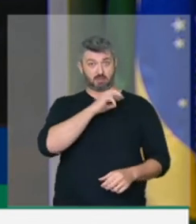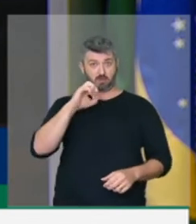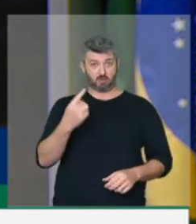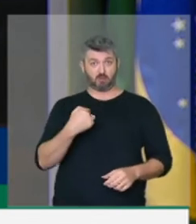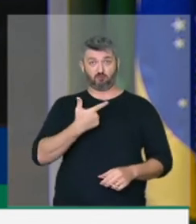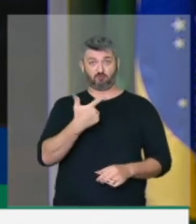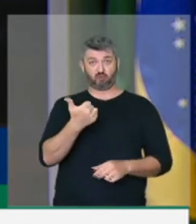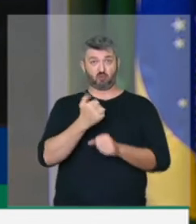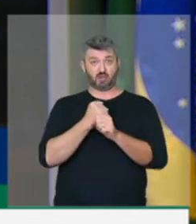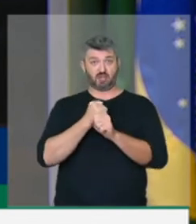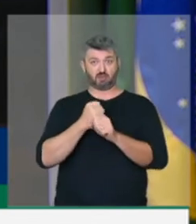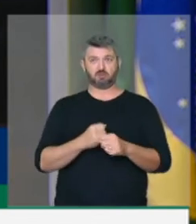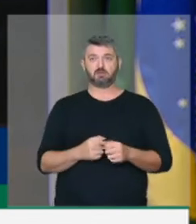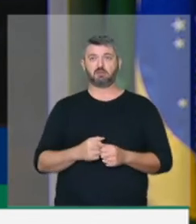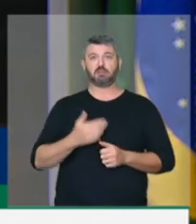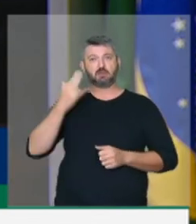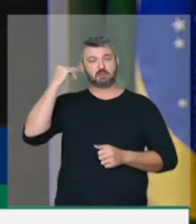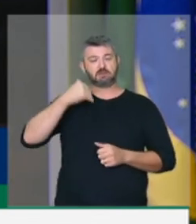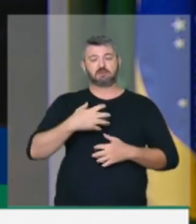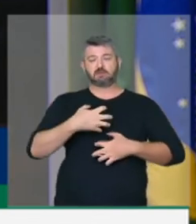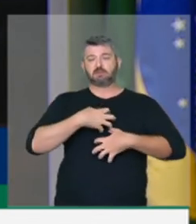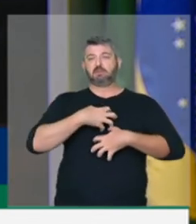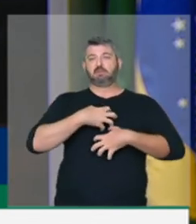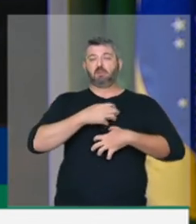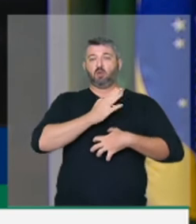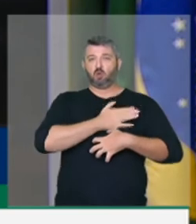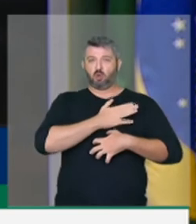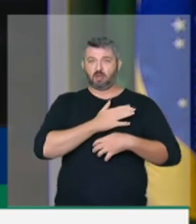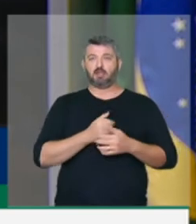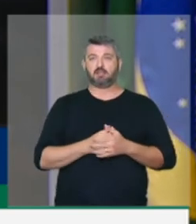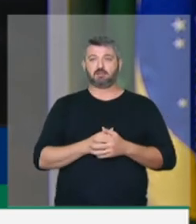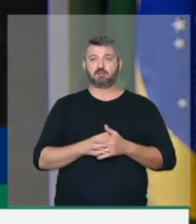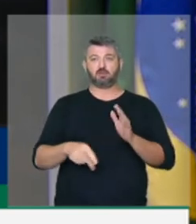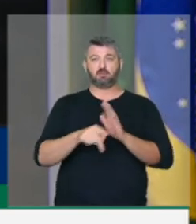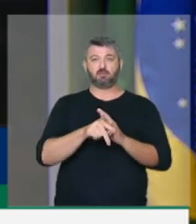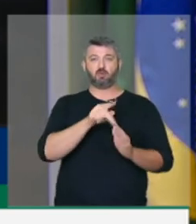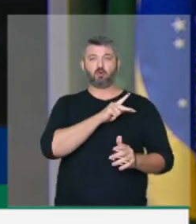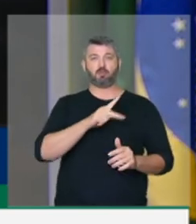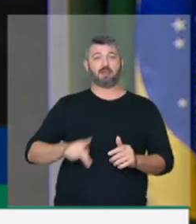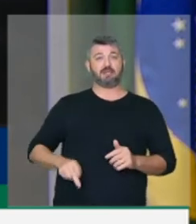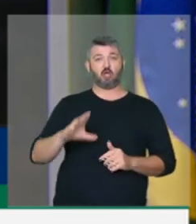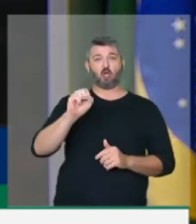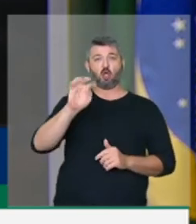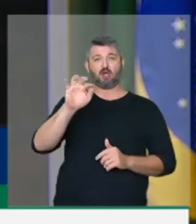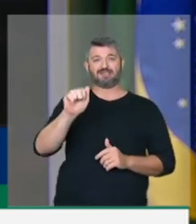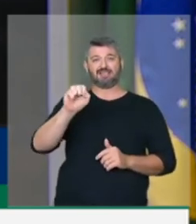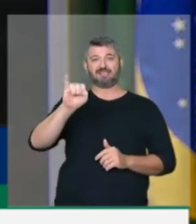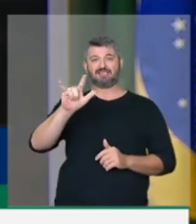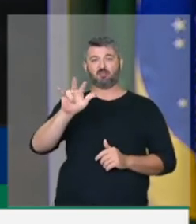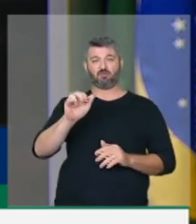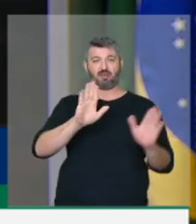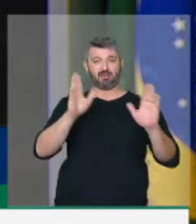21 anos, o quanto que isso feriu o coração do presidente Costa e Silva naquele momento